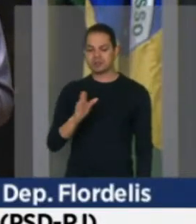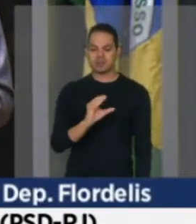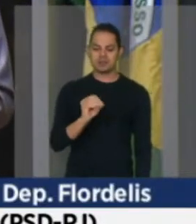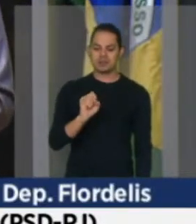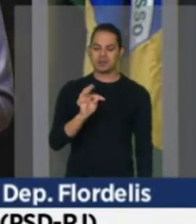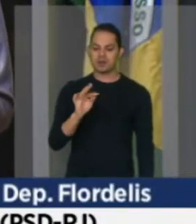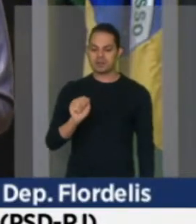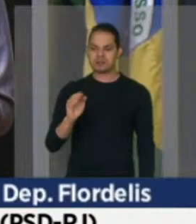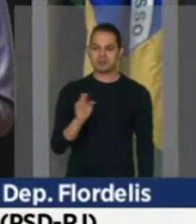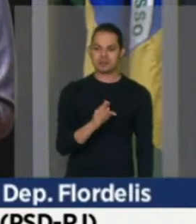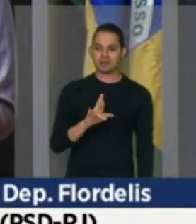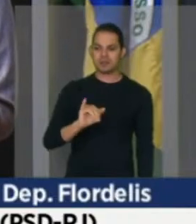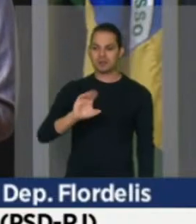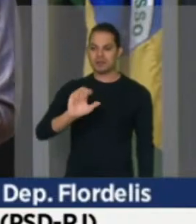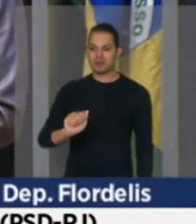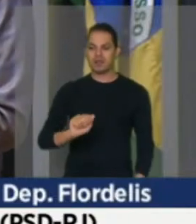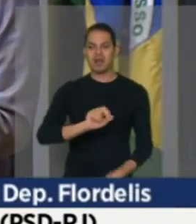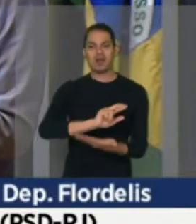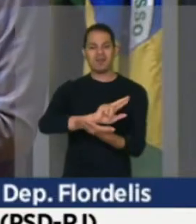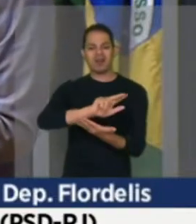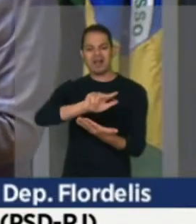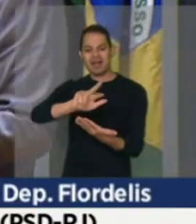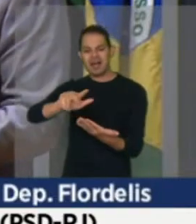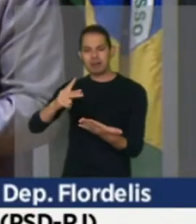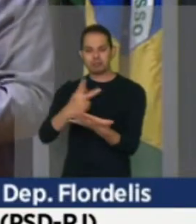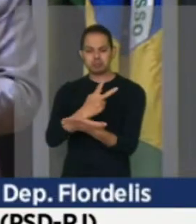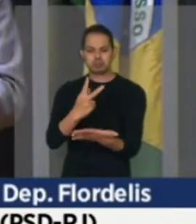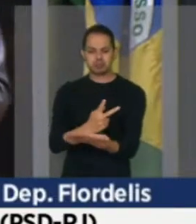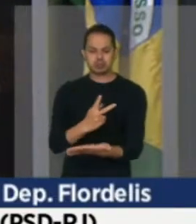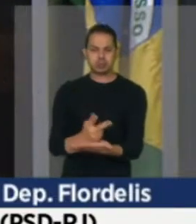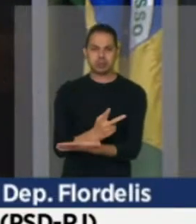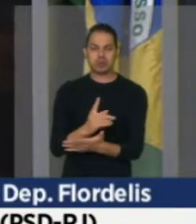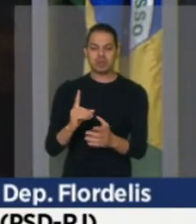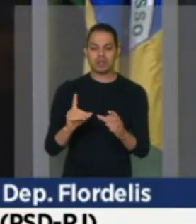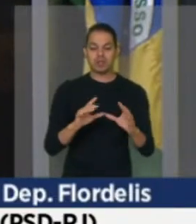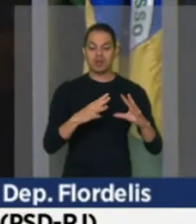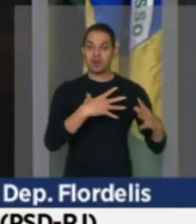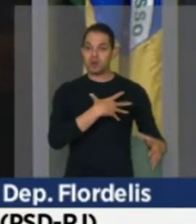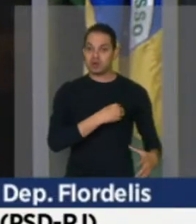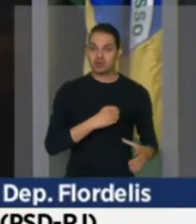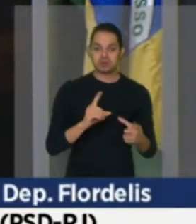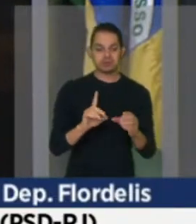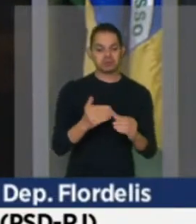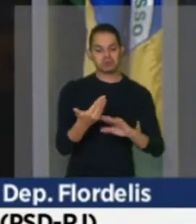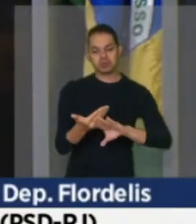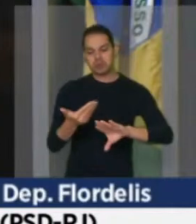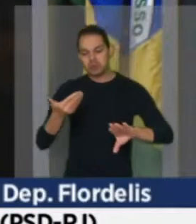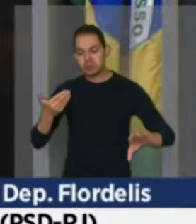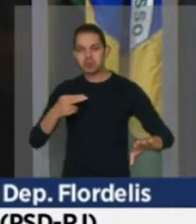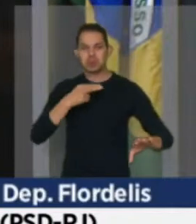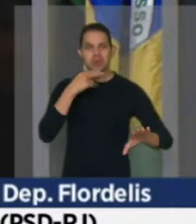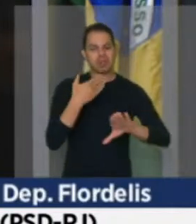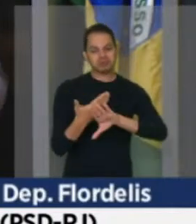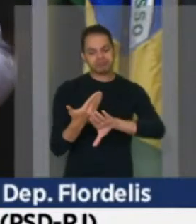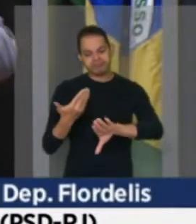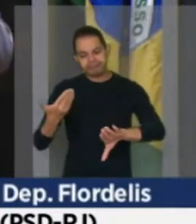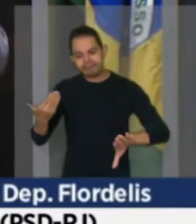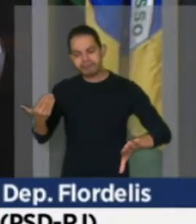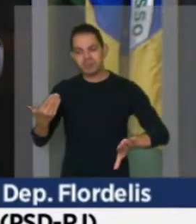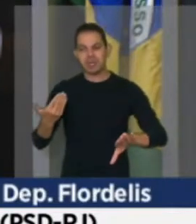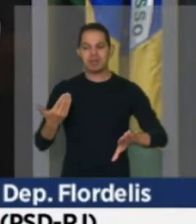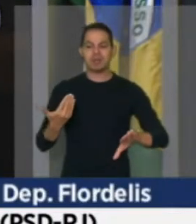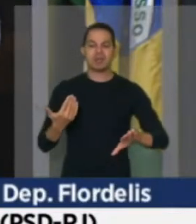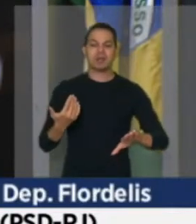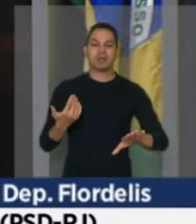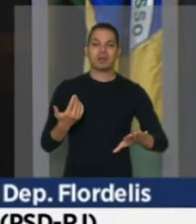incontáveis violações. Ela foi afastada dos filhos, das filhas, dos netos, das netas, sendo tratada